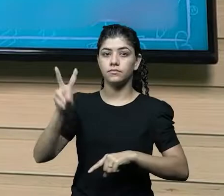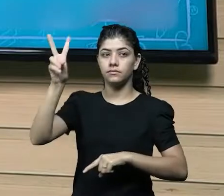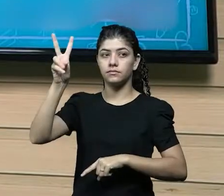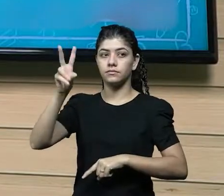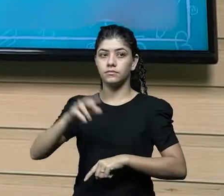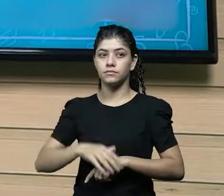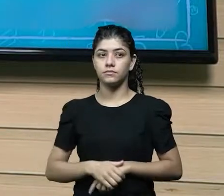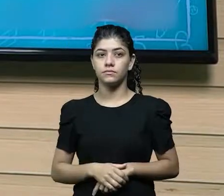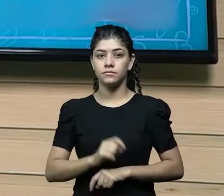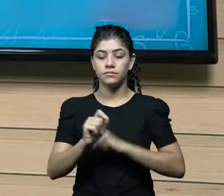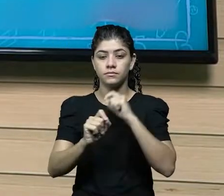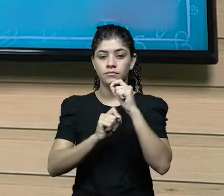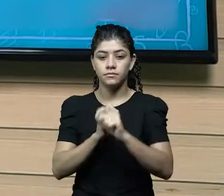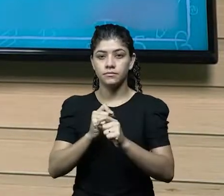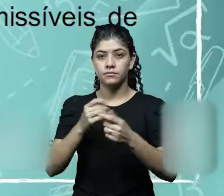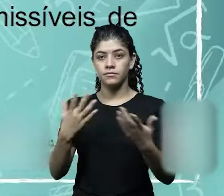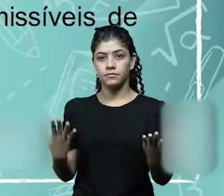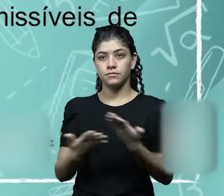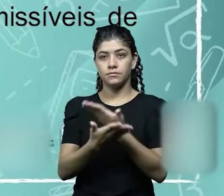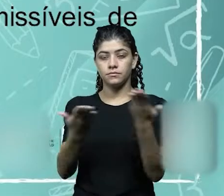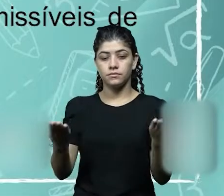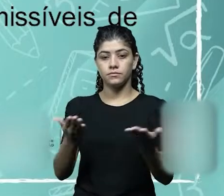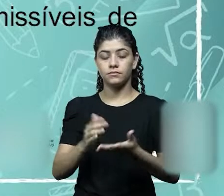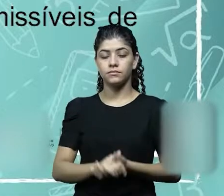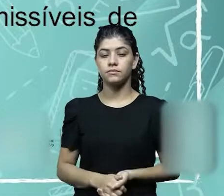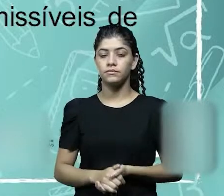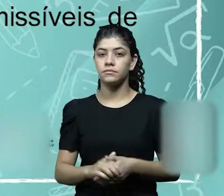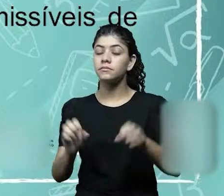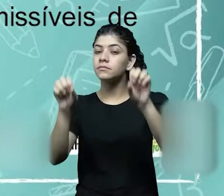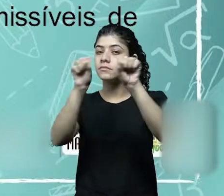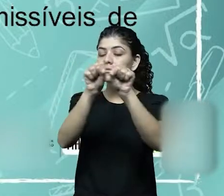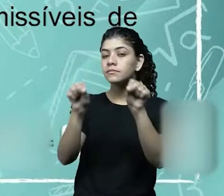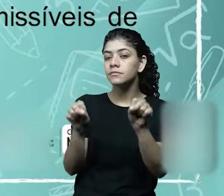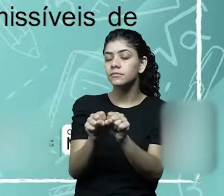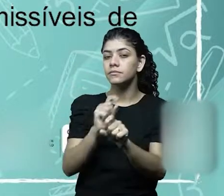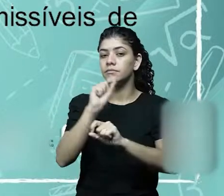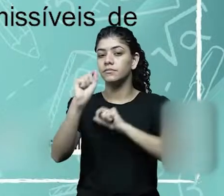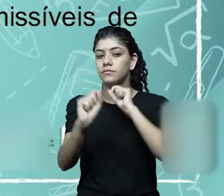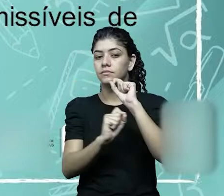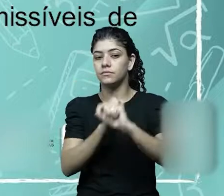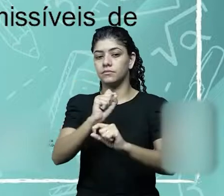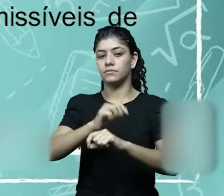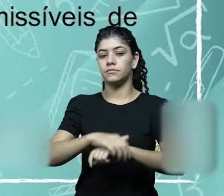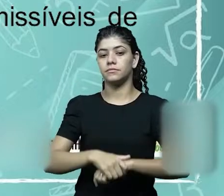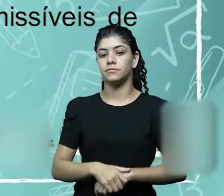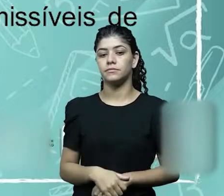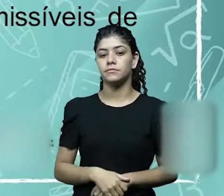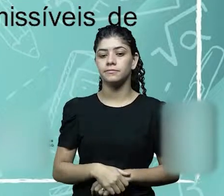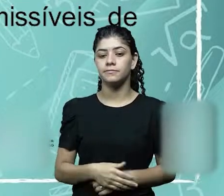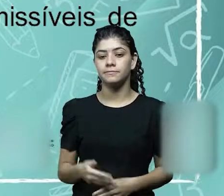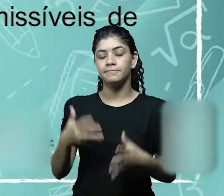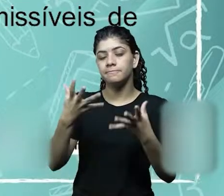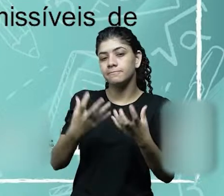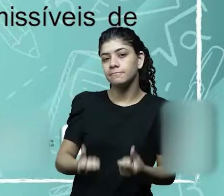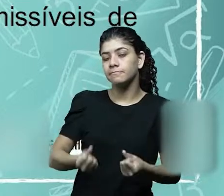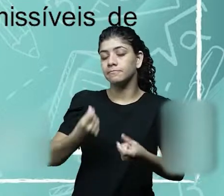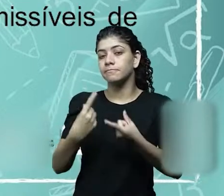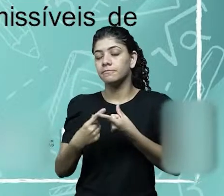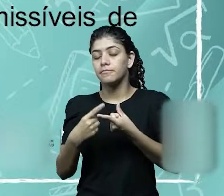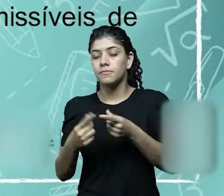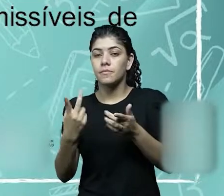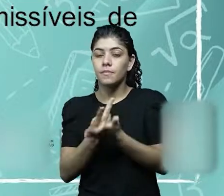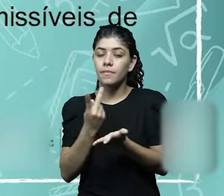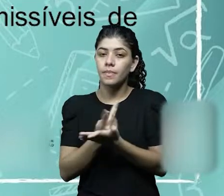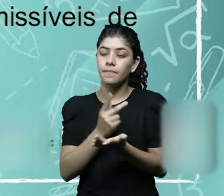medições que são feitas de forma indireta. Sistema de tolerância. Para que os defeitos